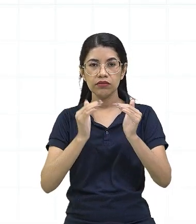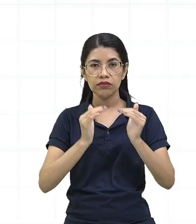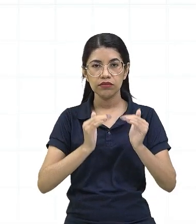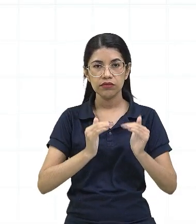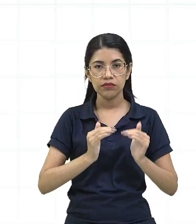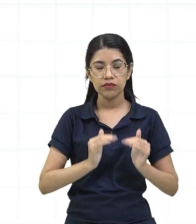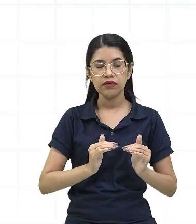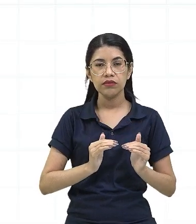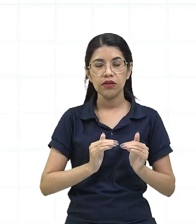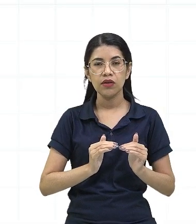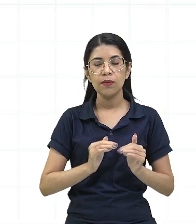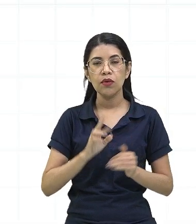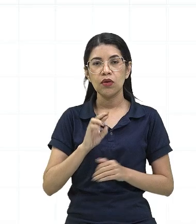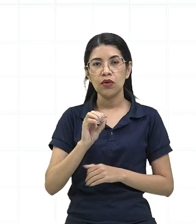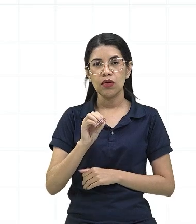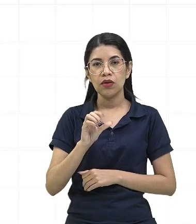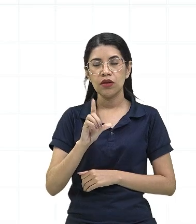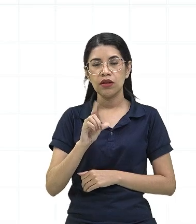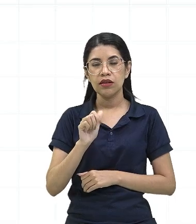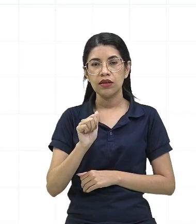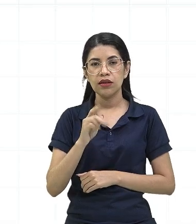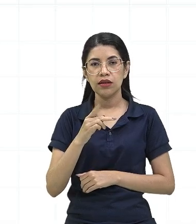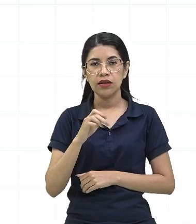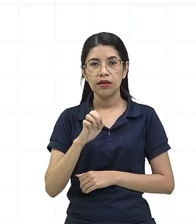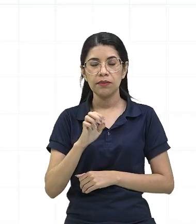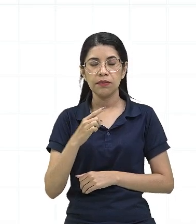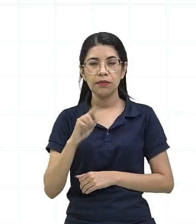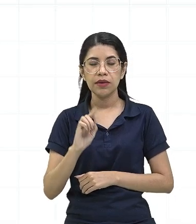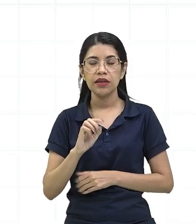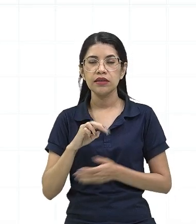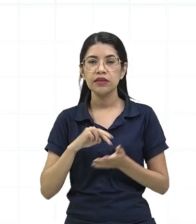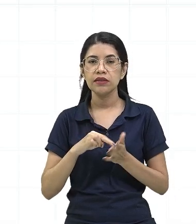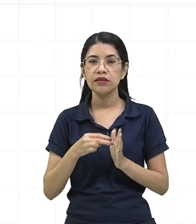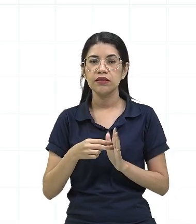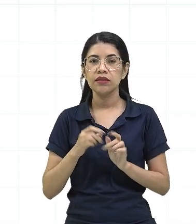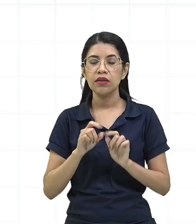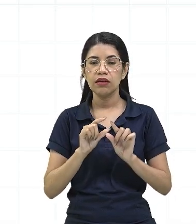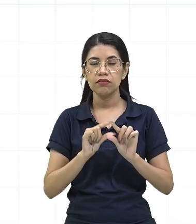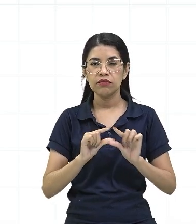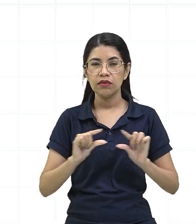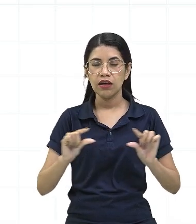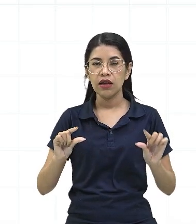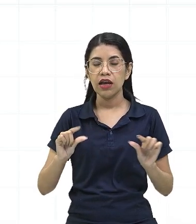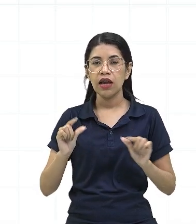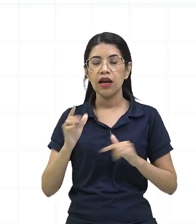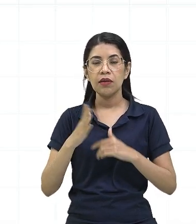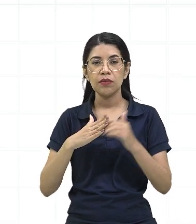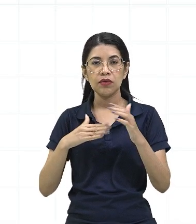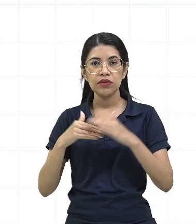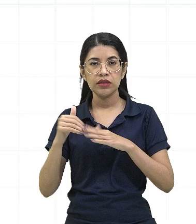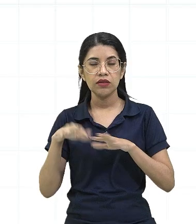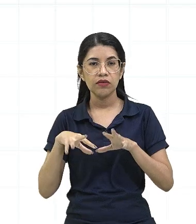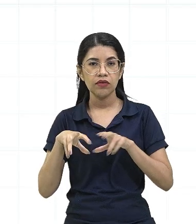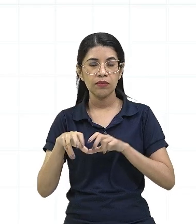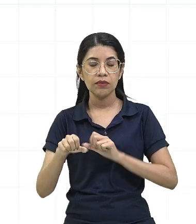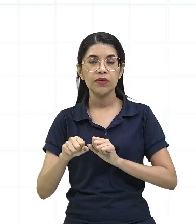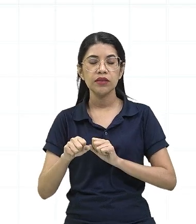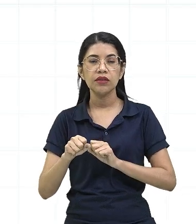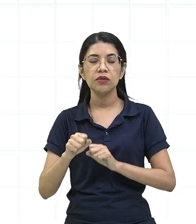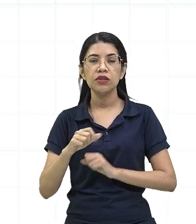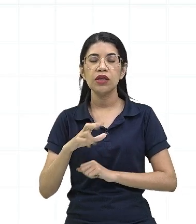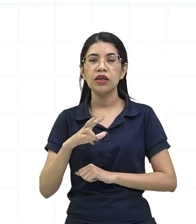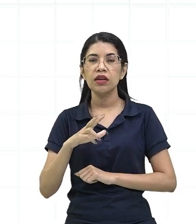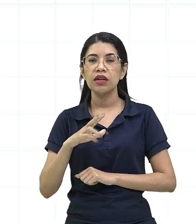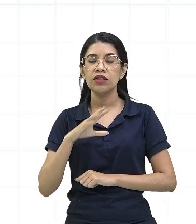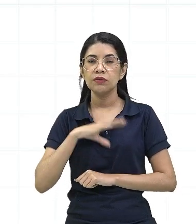Aqui embaixo, olha, está a especialidade deles, olha. Elas são graduadas em língua portuguesa, né,